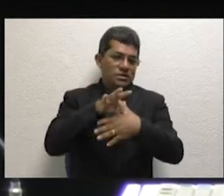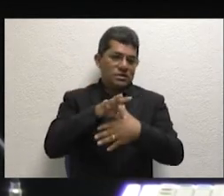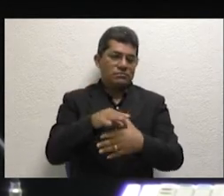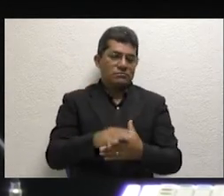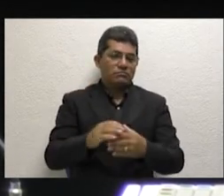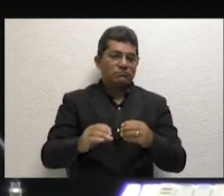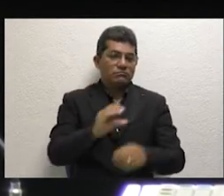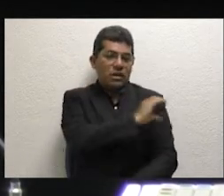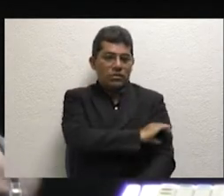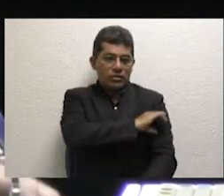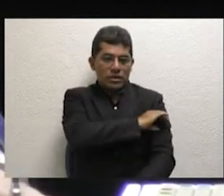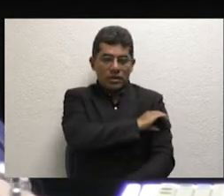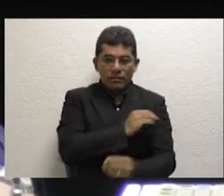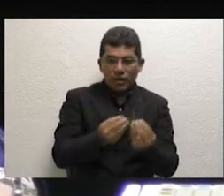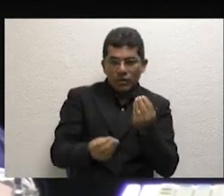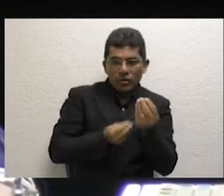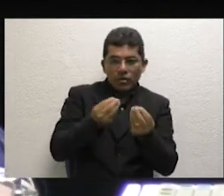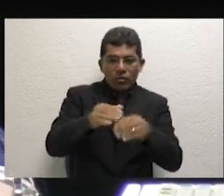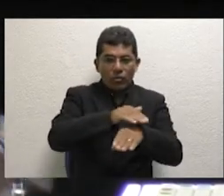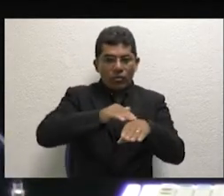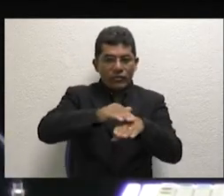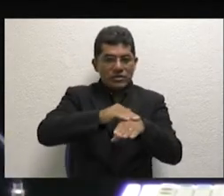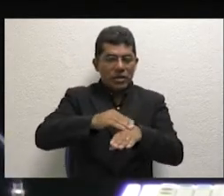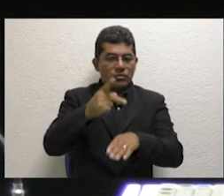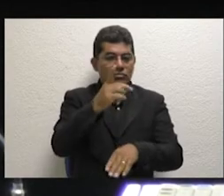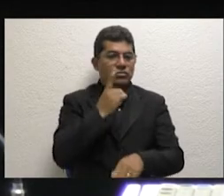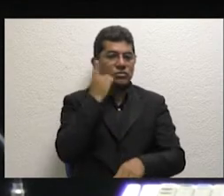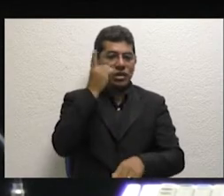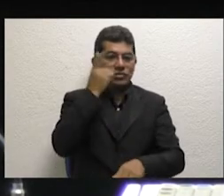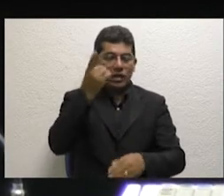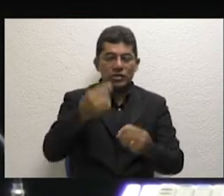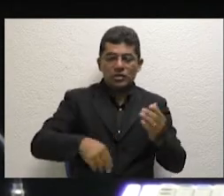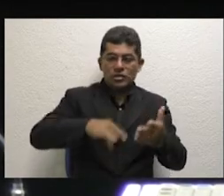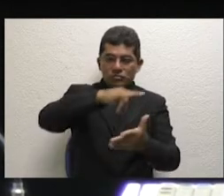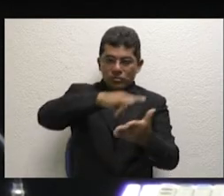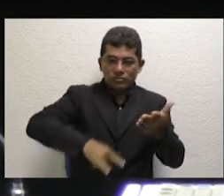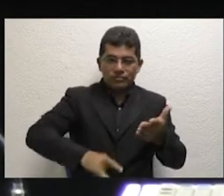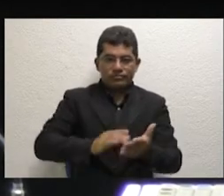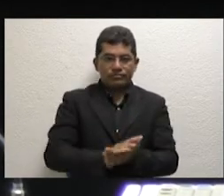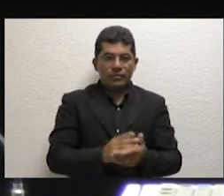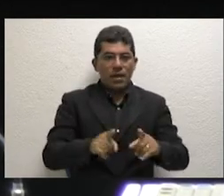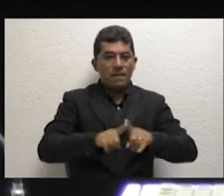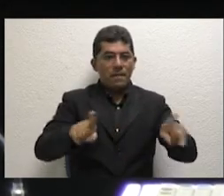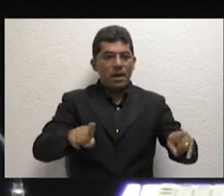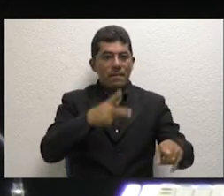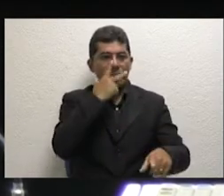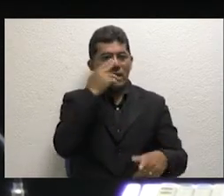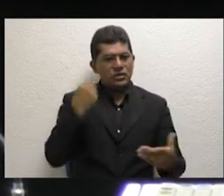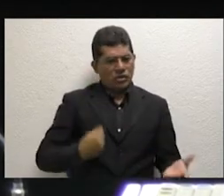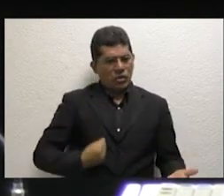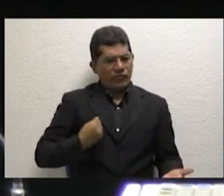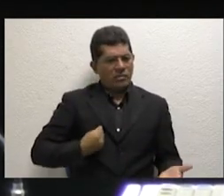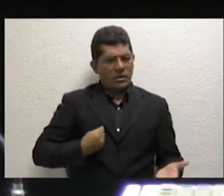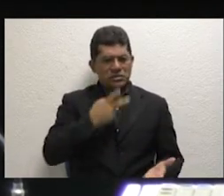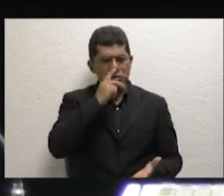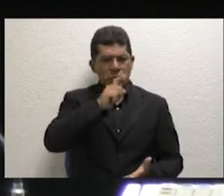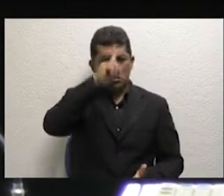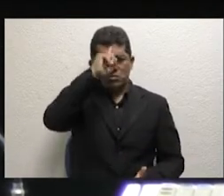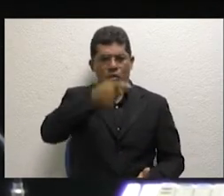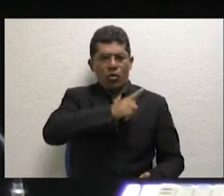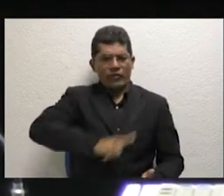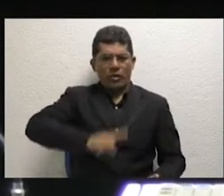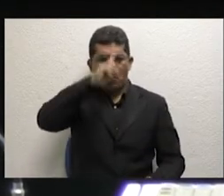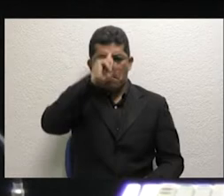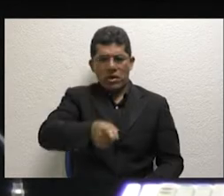coordenar aqui os parlamentares para levar suas pautas adiante nós parece que vivemos um momento de ditadura onde o governador